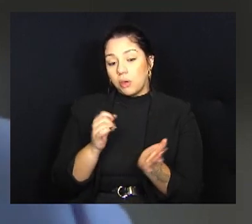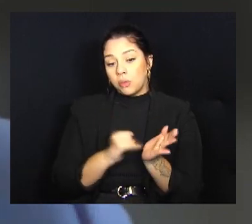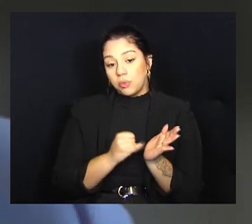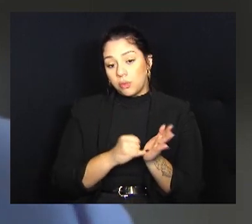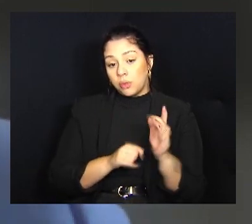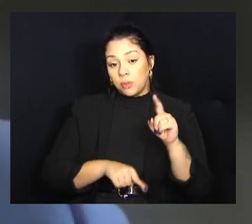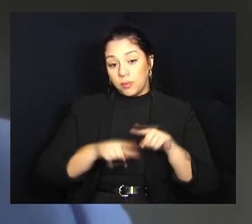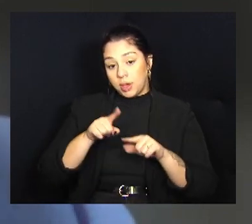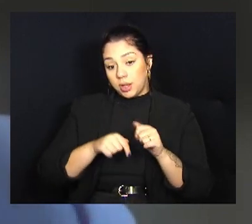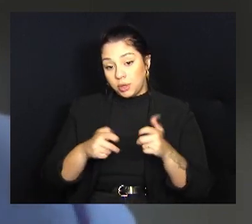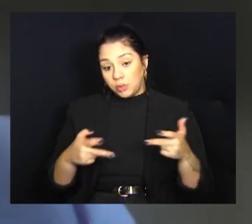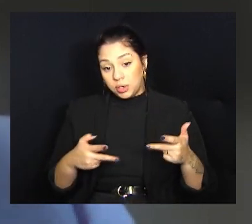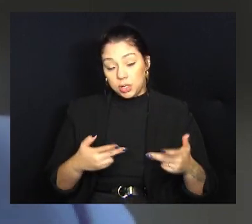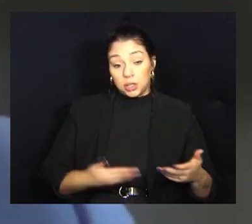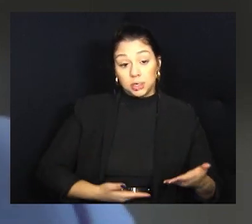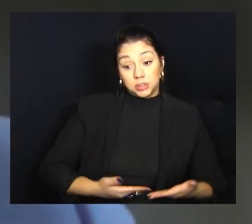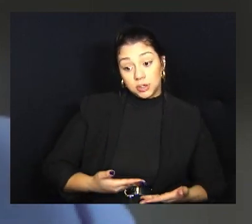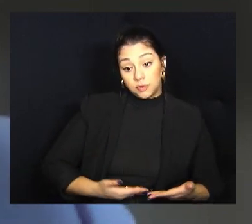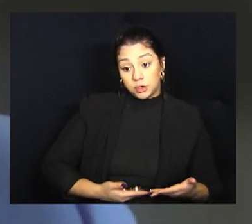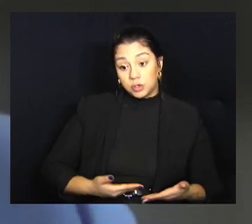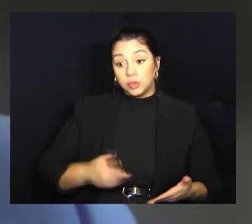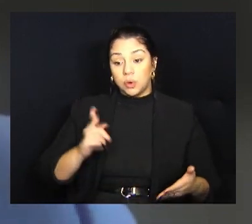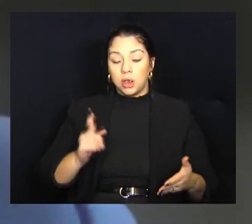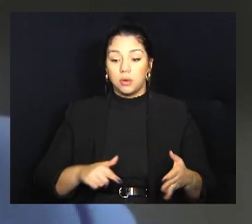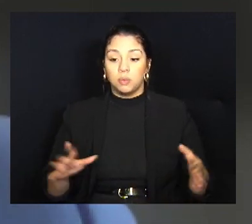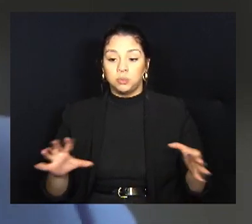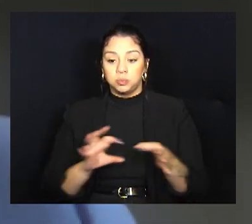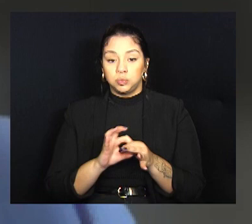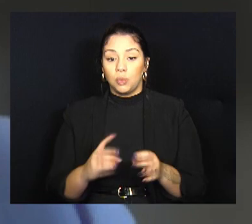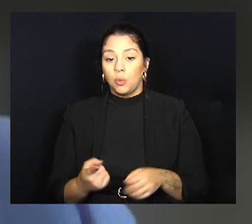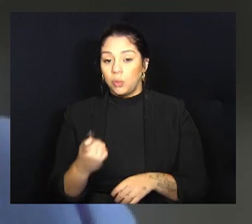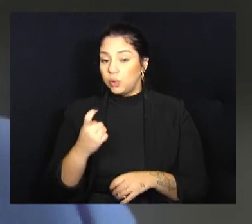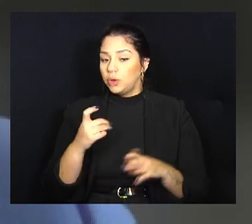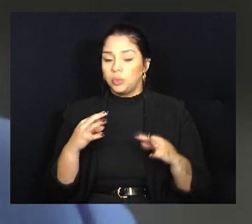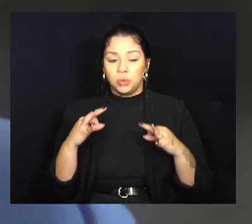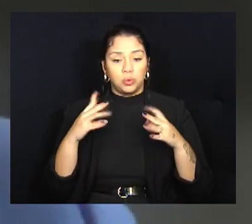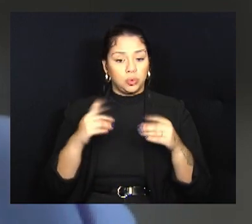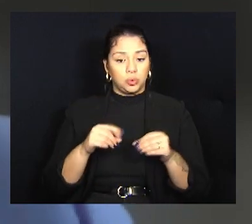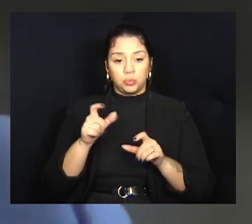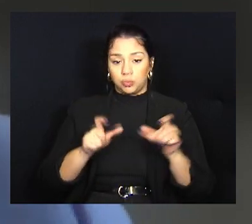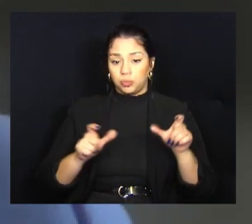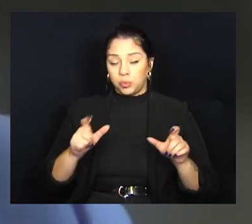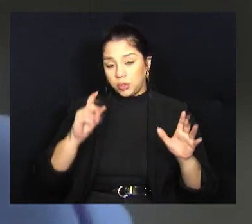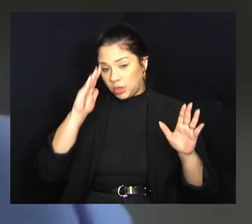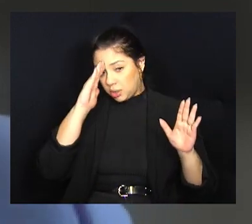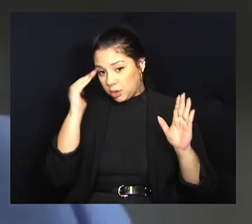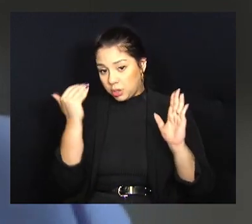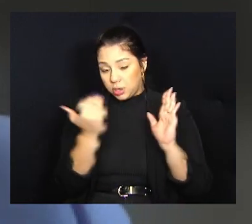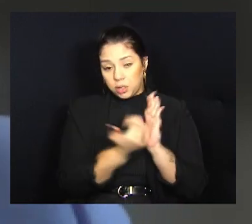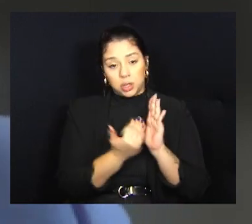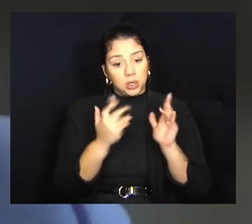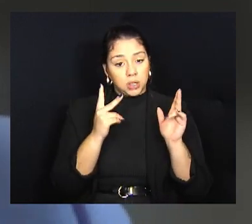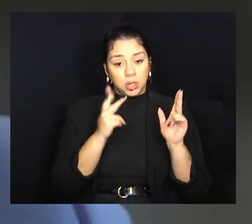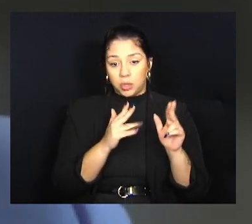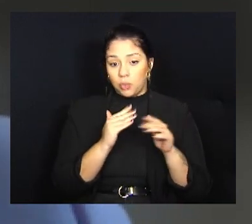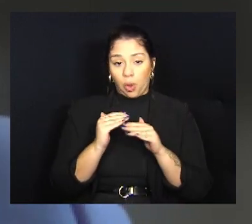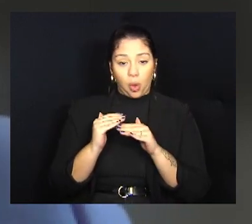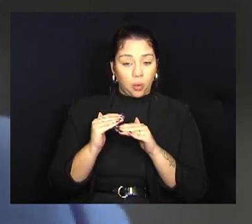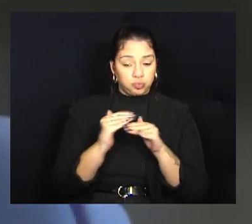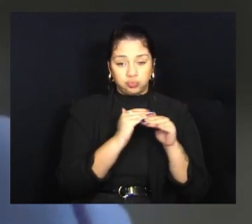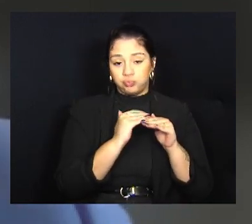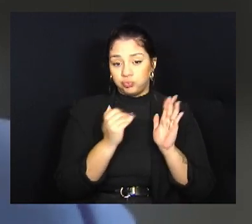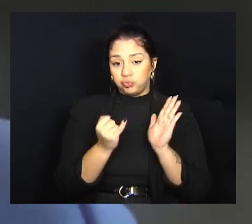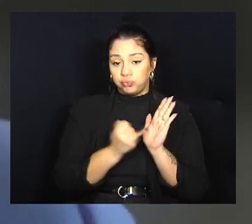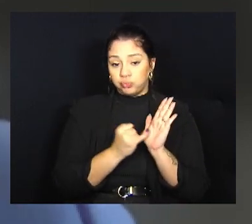mercadoria e serviço. Vai ser unificado e todo mundo vai obedecer essa mesma alíquota, esse mesmo imposto